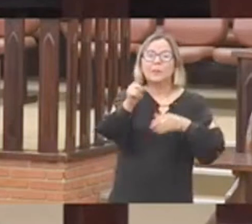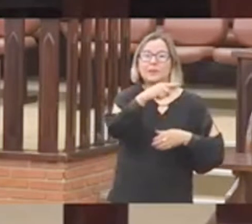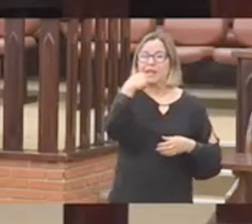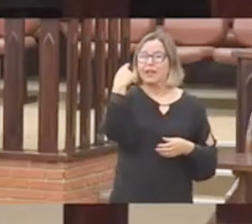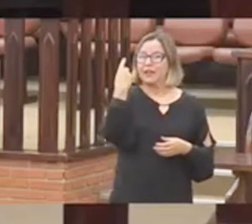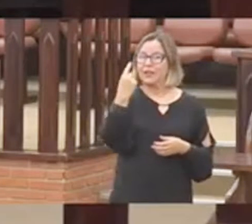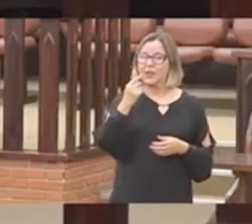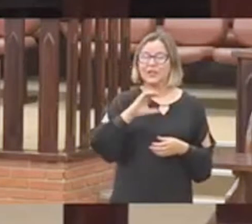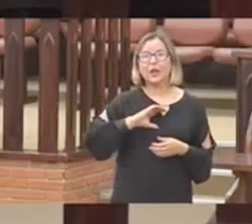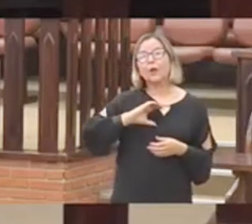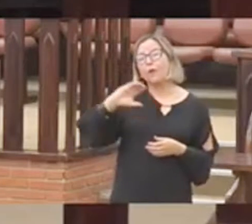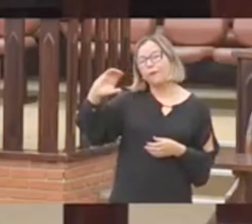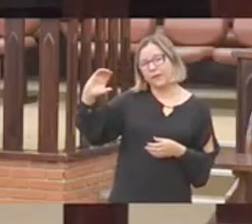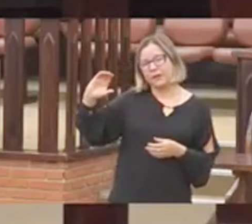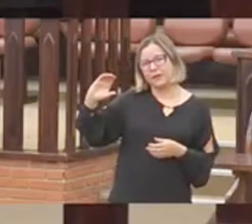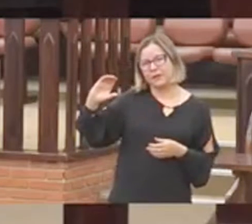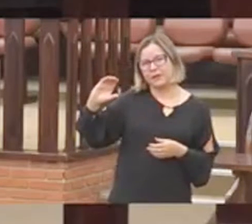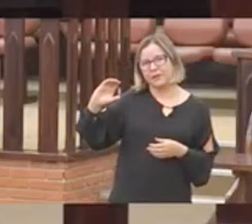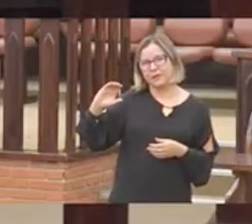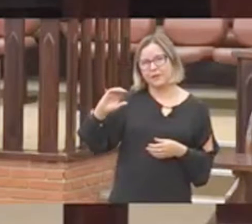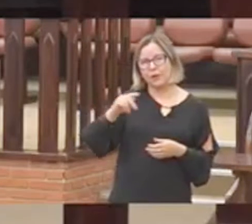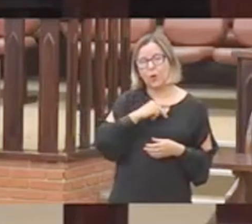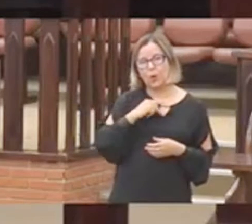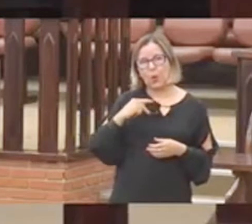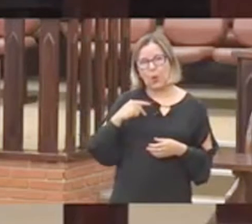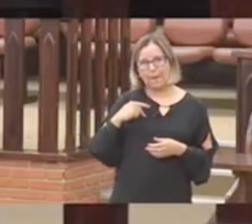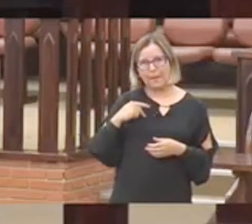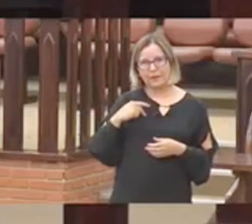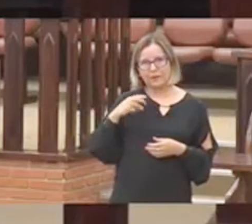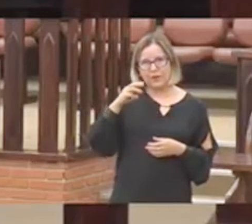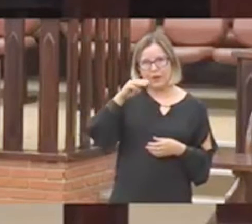pastor Maurício orou agora há pouco.